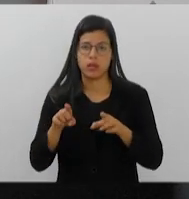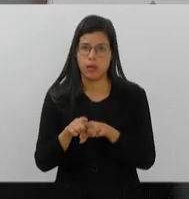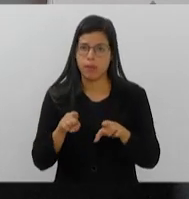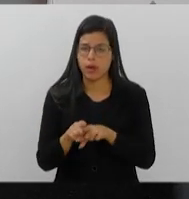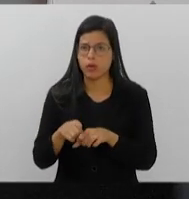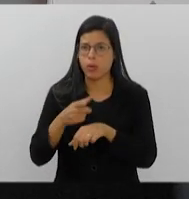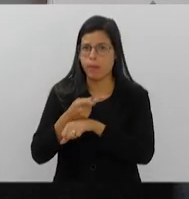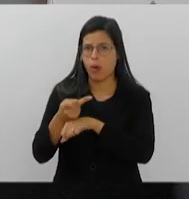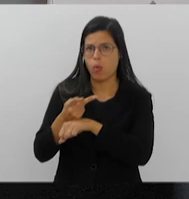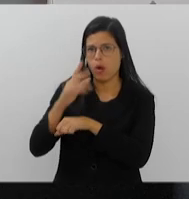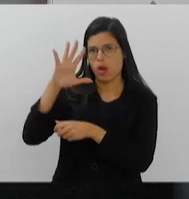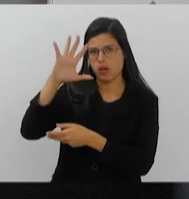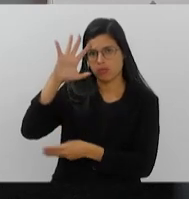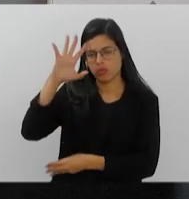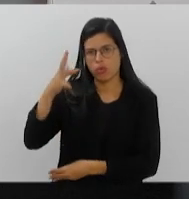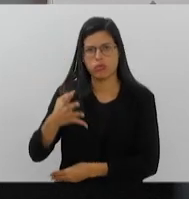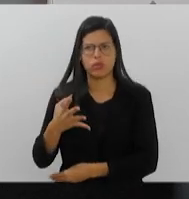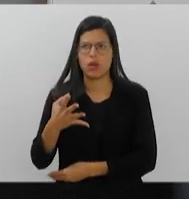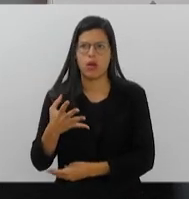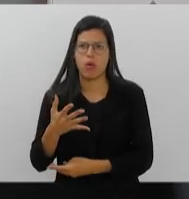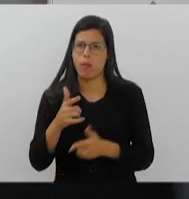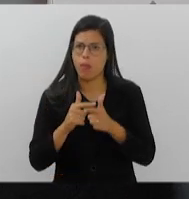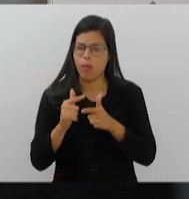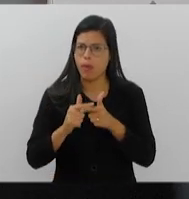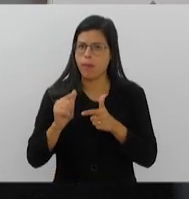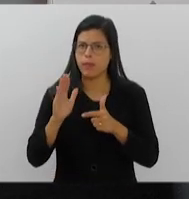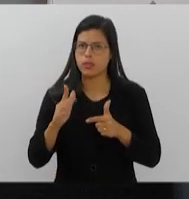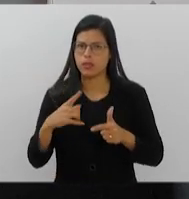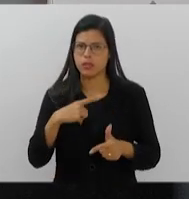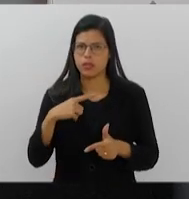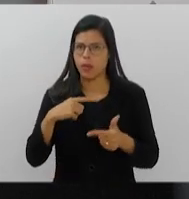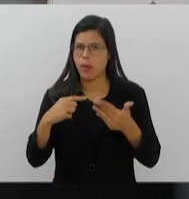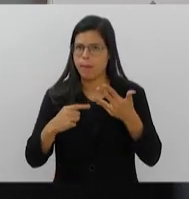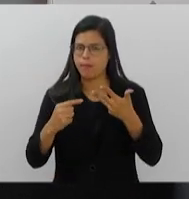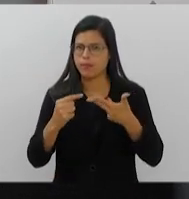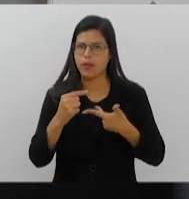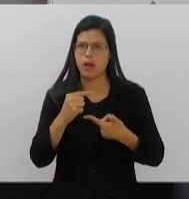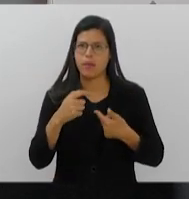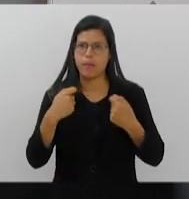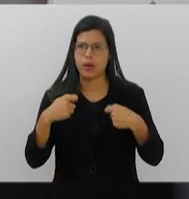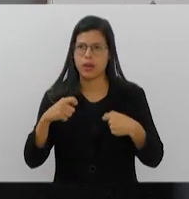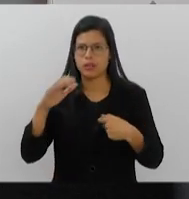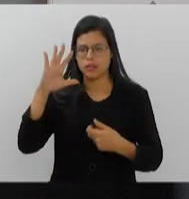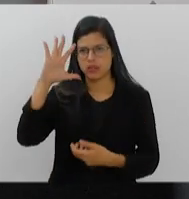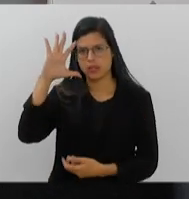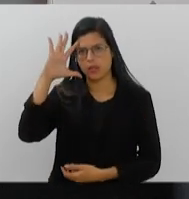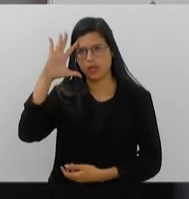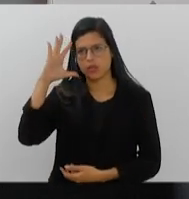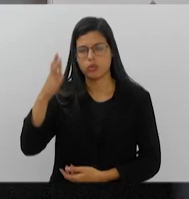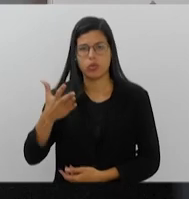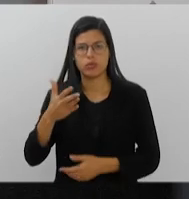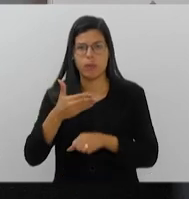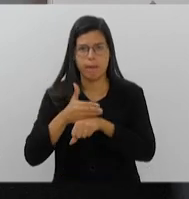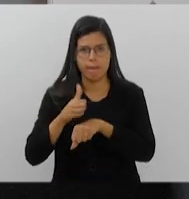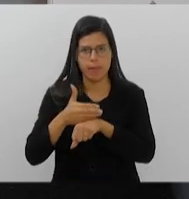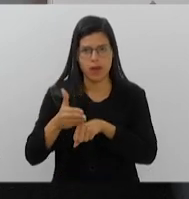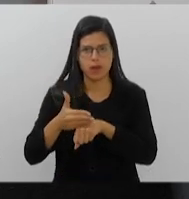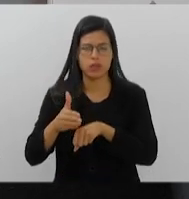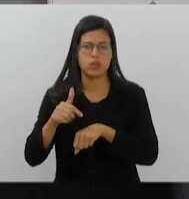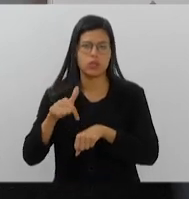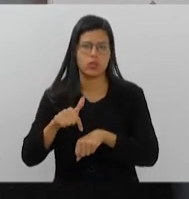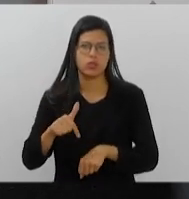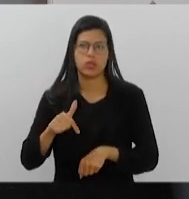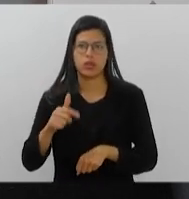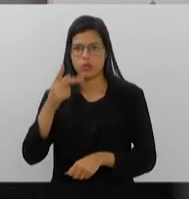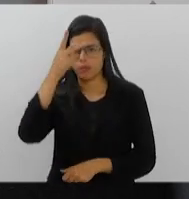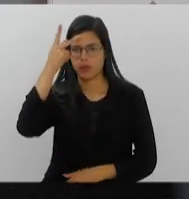fico imerso em problema. Problema a gente já tem demais. O que a gente precisa ter, de fato, são soluções práticas e concretas para que as pessoas